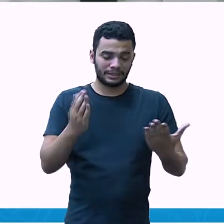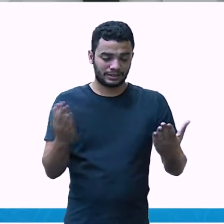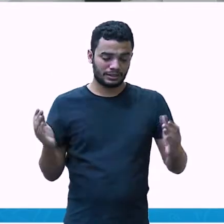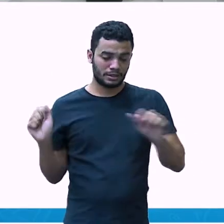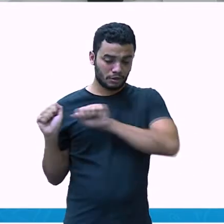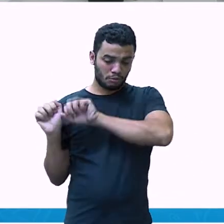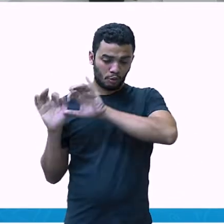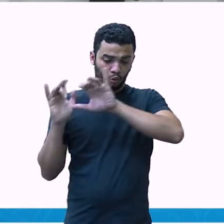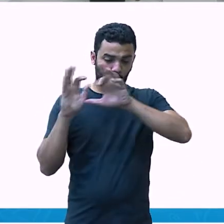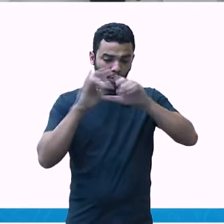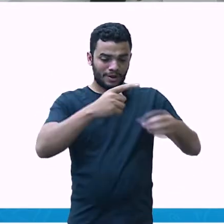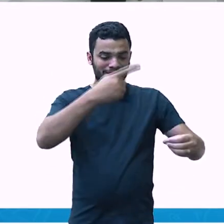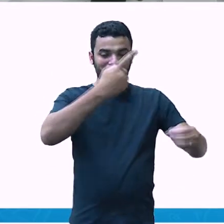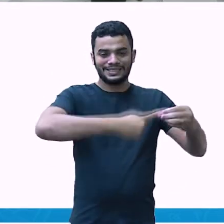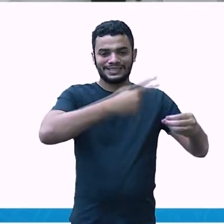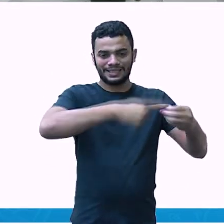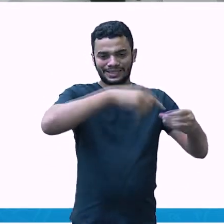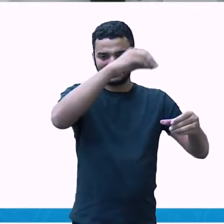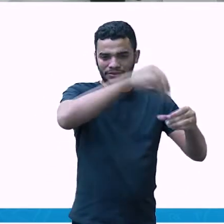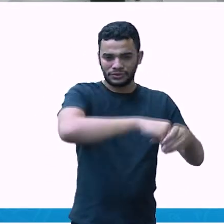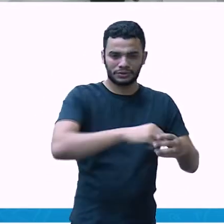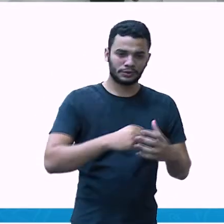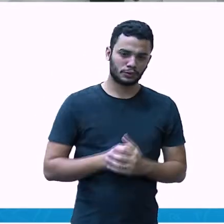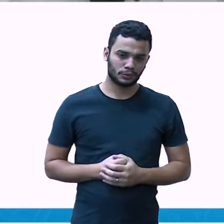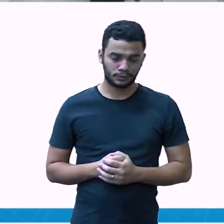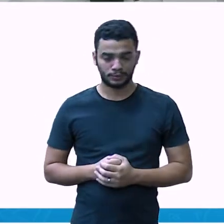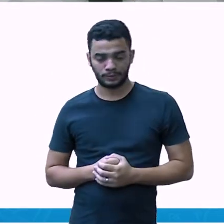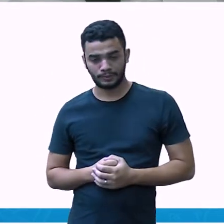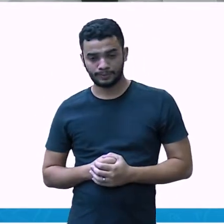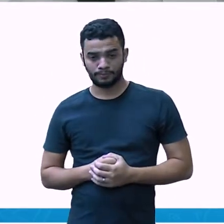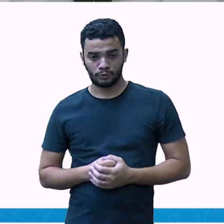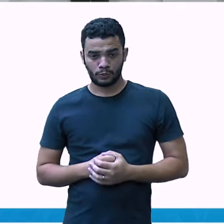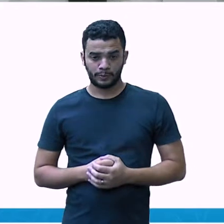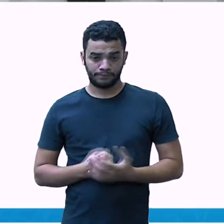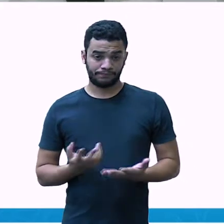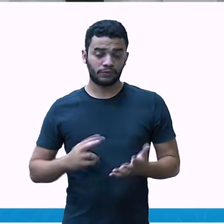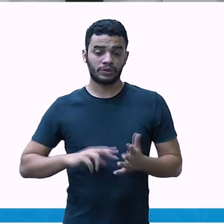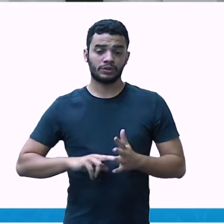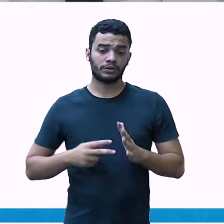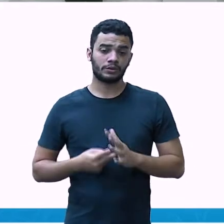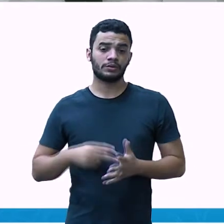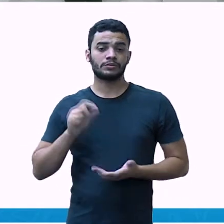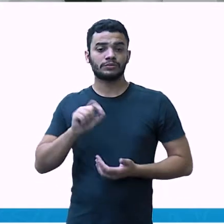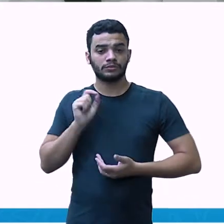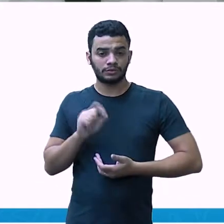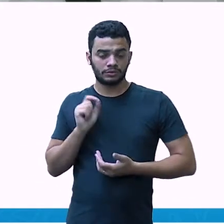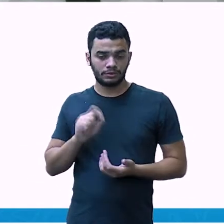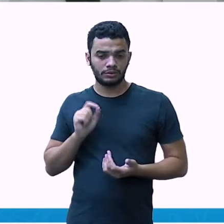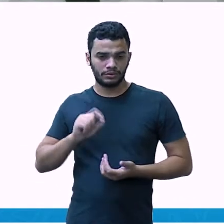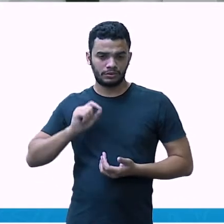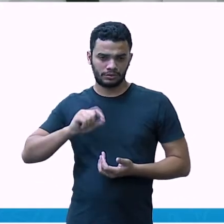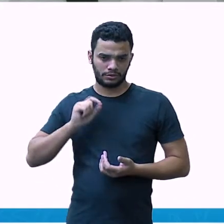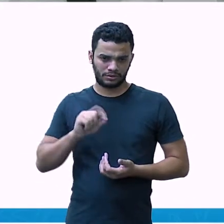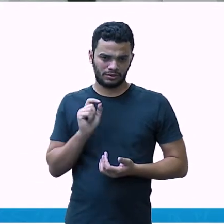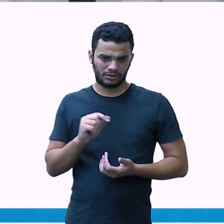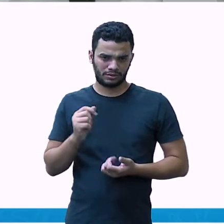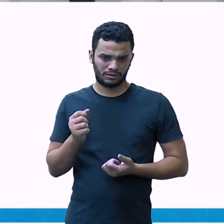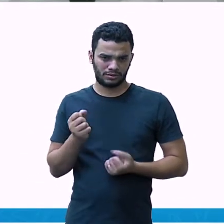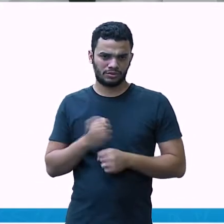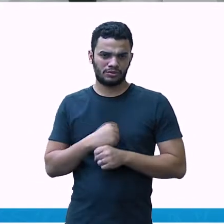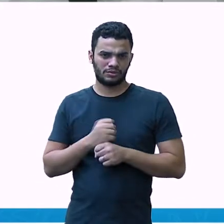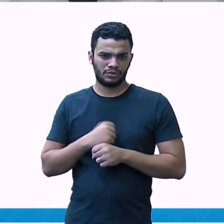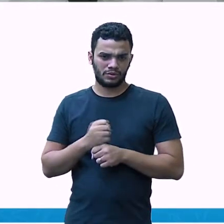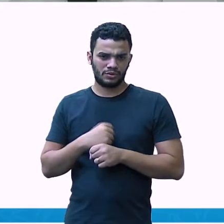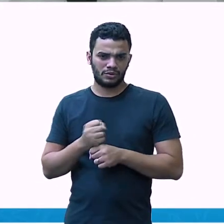71% da população mora em cidades. Isso morava, em 1990.